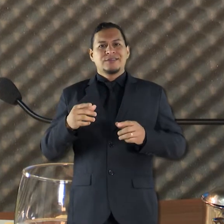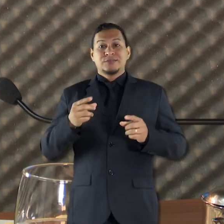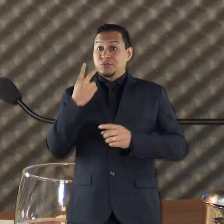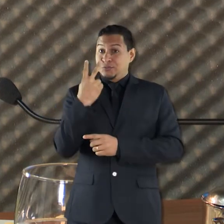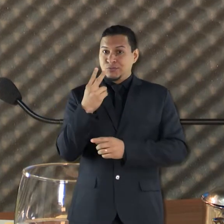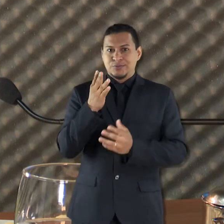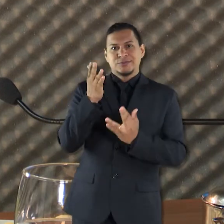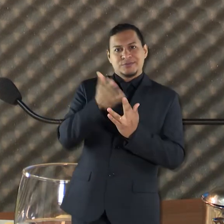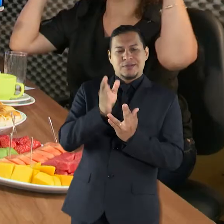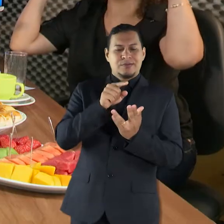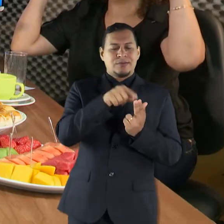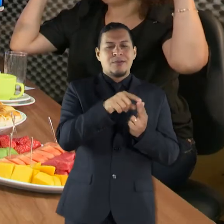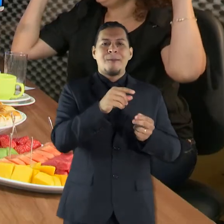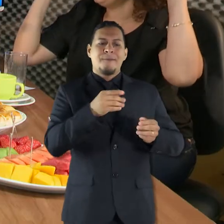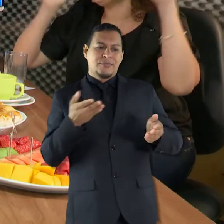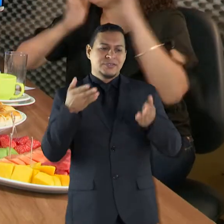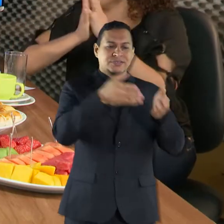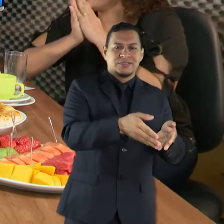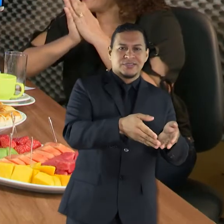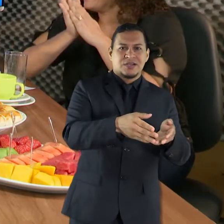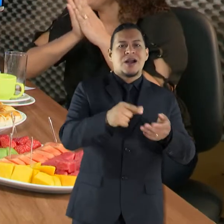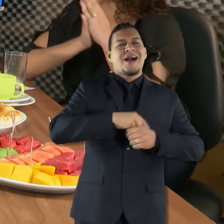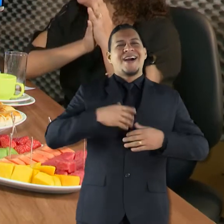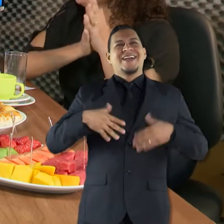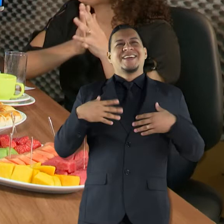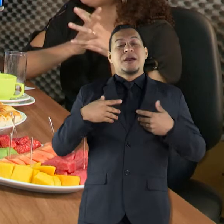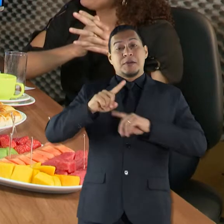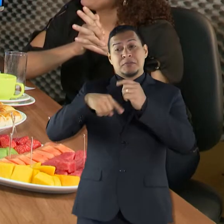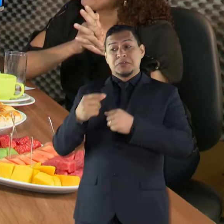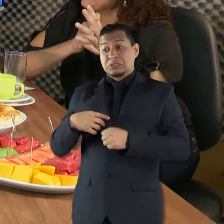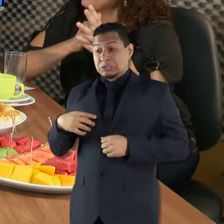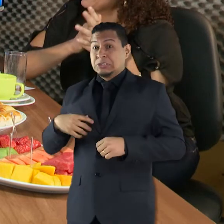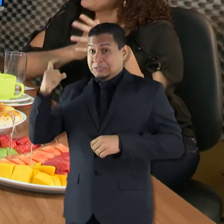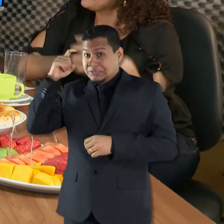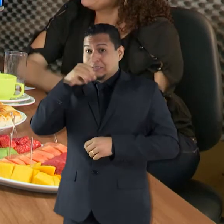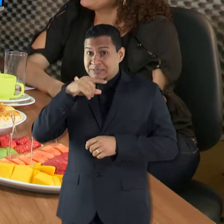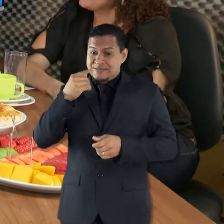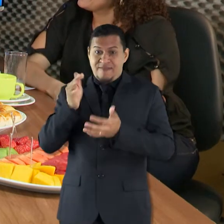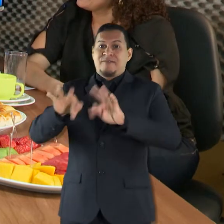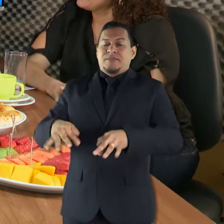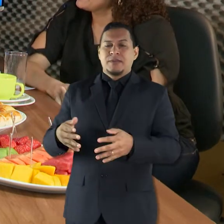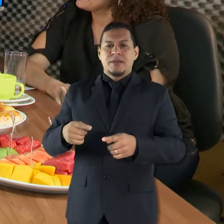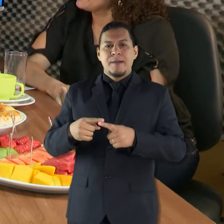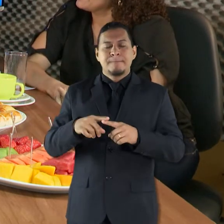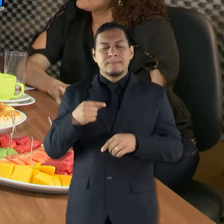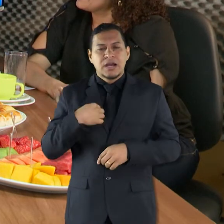né? Aí, graças a Deus saí, terminei. Aqui dentro é só ralação. Eu fiz sem me afastar do trabalho,